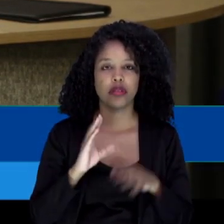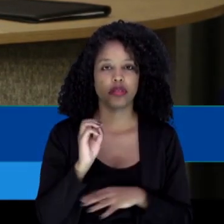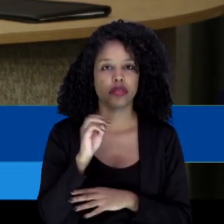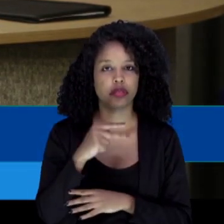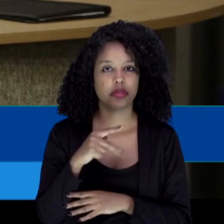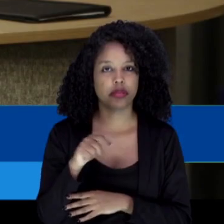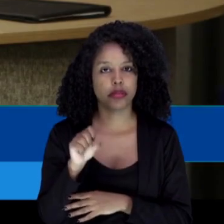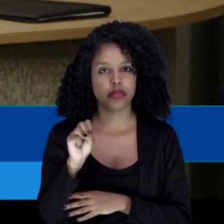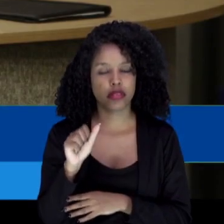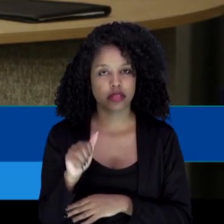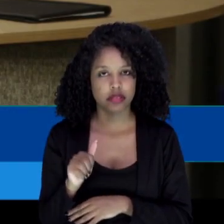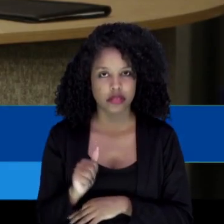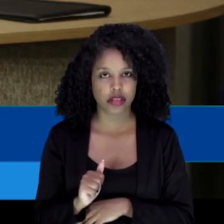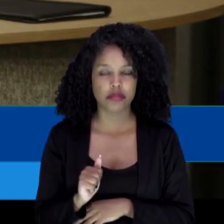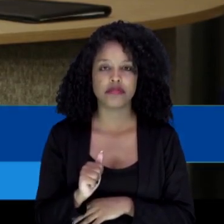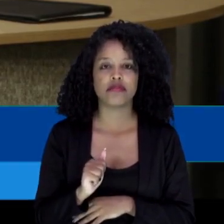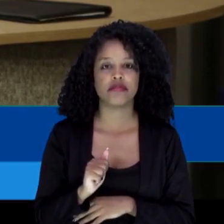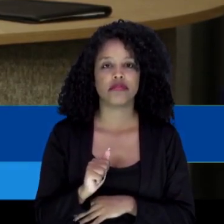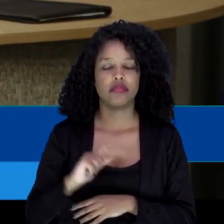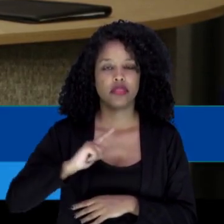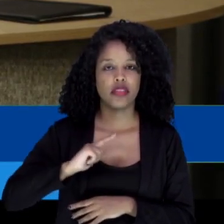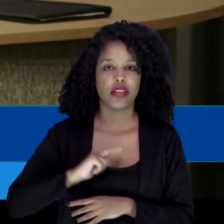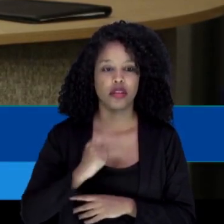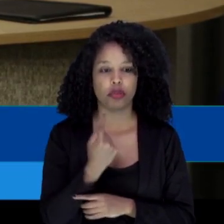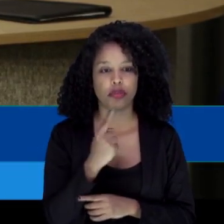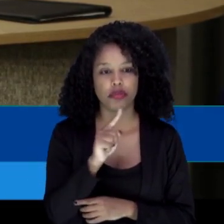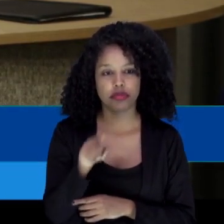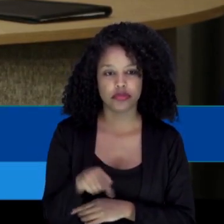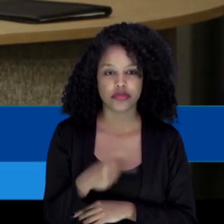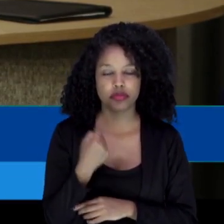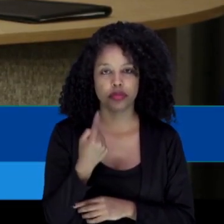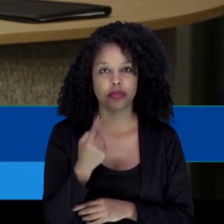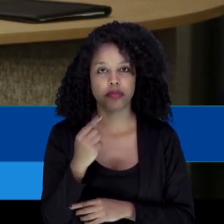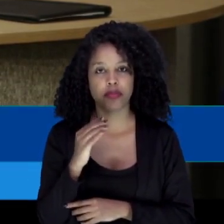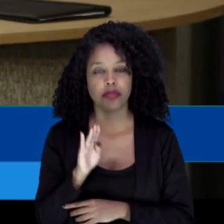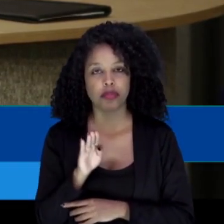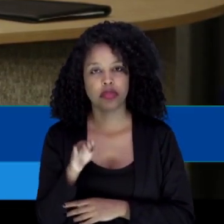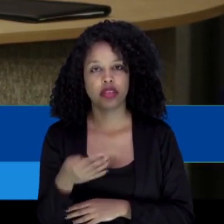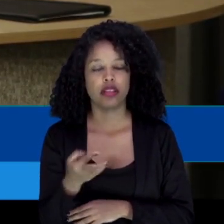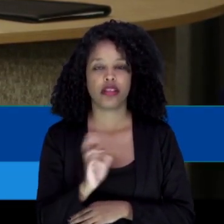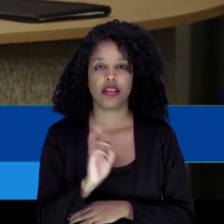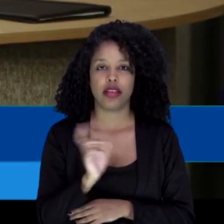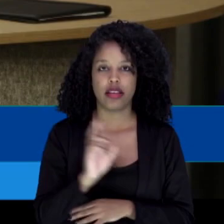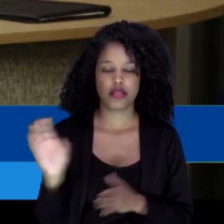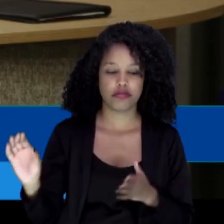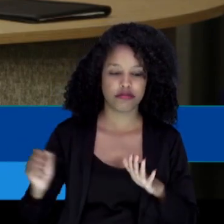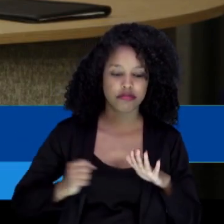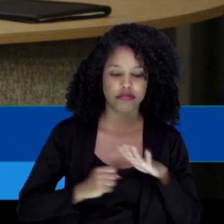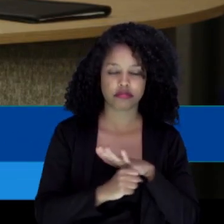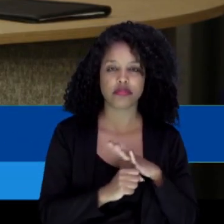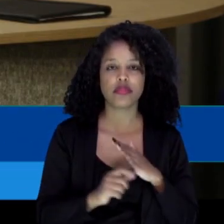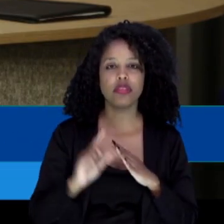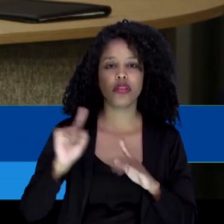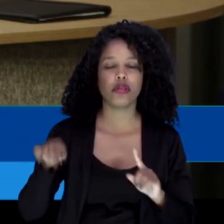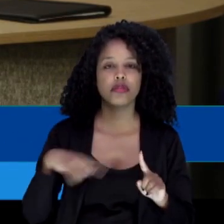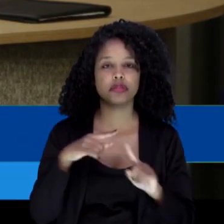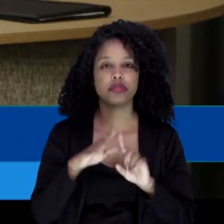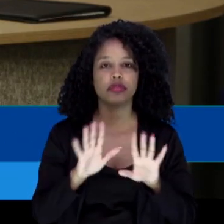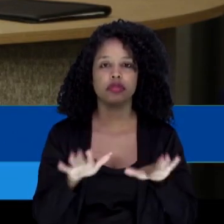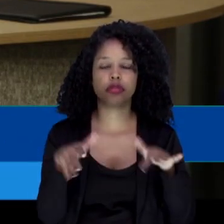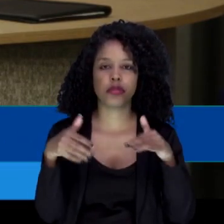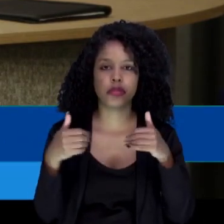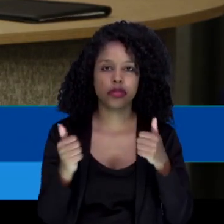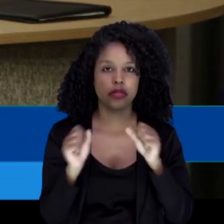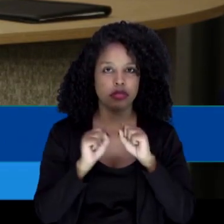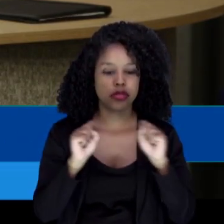empréstimo no valor de 1 1,1 bilhão deais essa quantia será fundamental para melhorar o abastecimento de